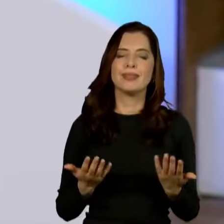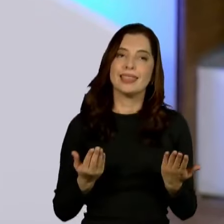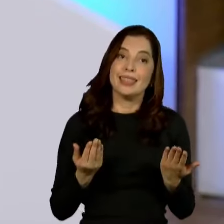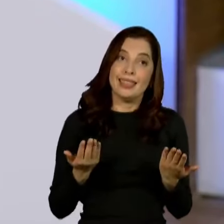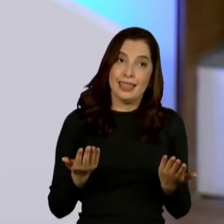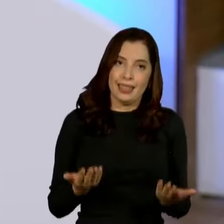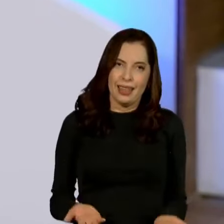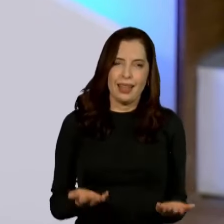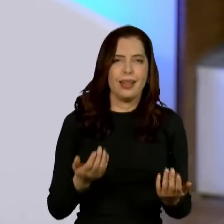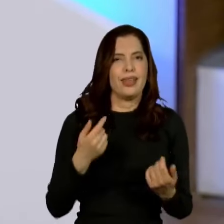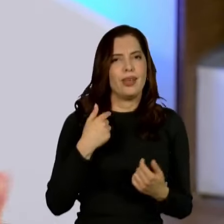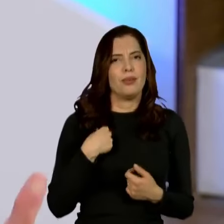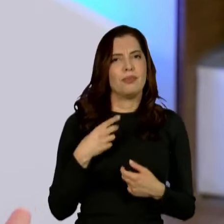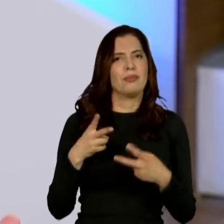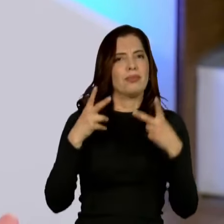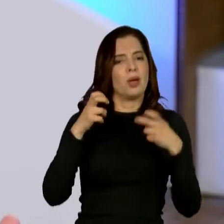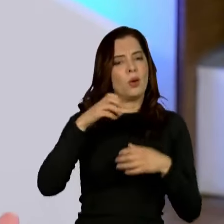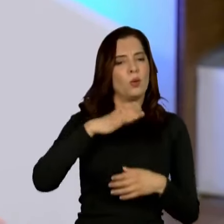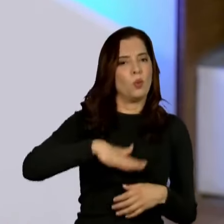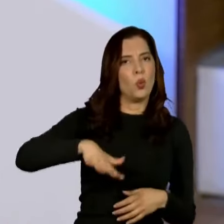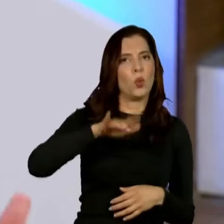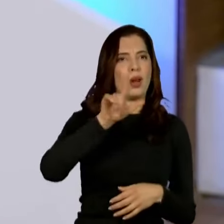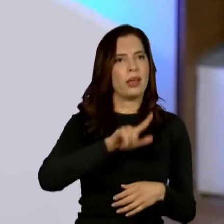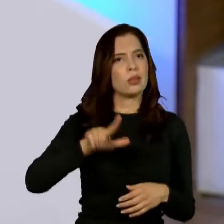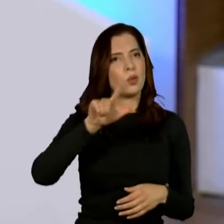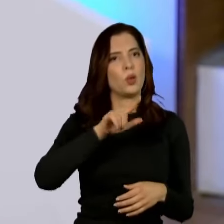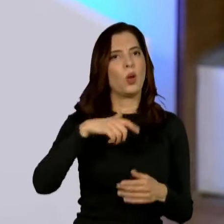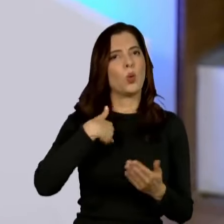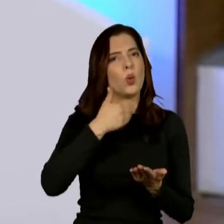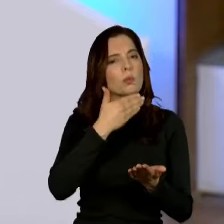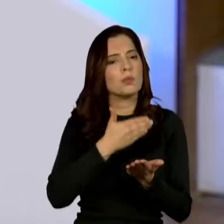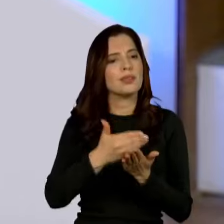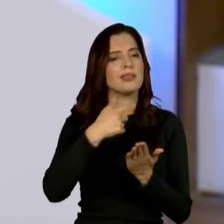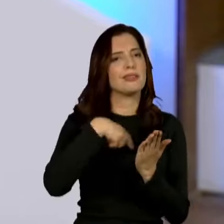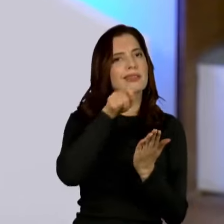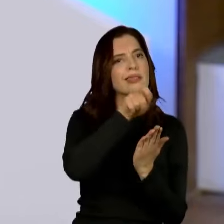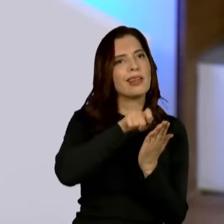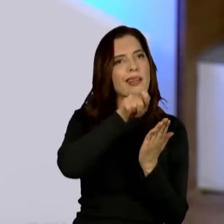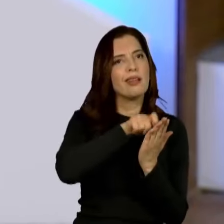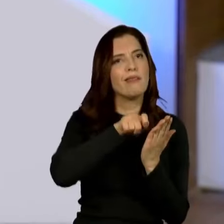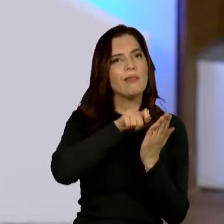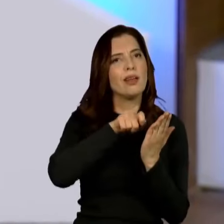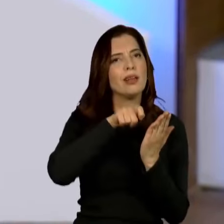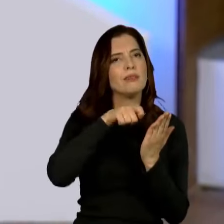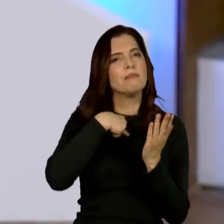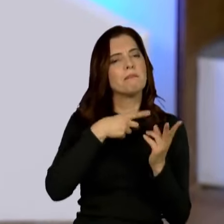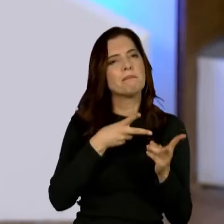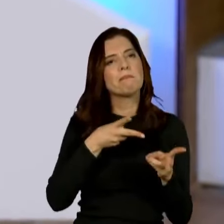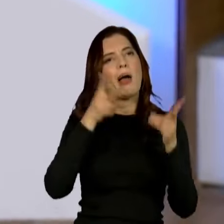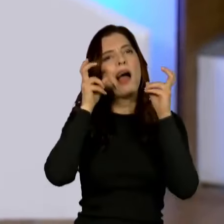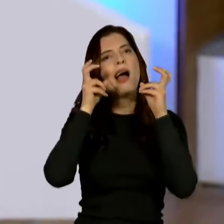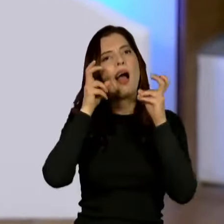E é verdade, quando eu comecei no mundo literário, quando eu comecei a escrever livros, eu entendia toda a